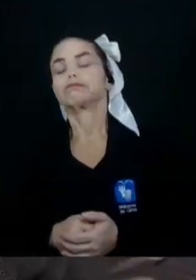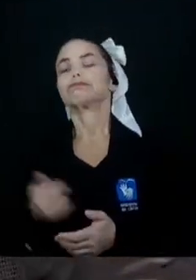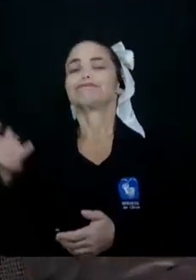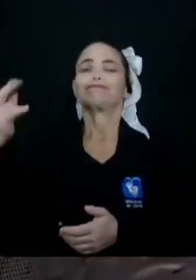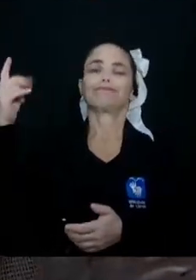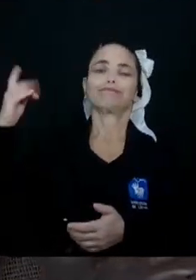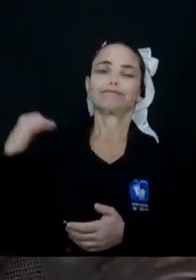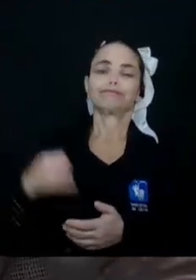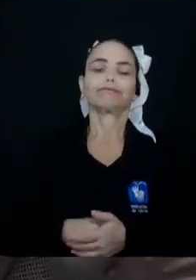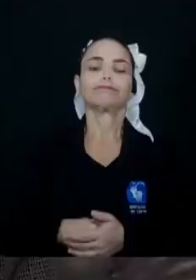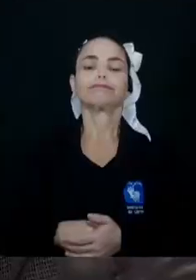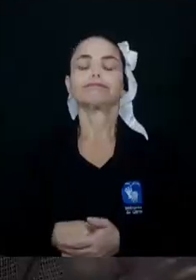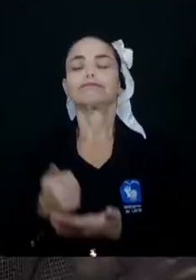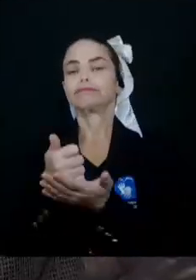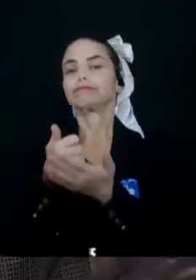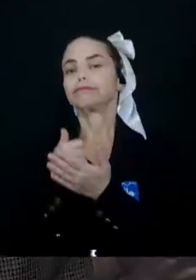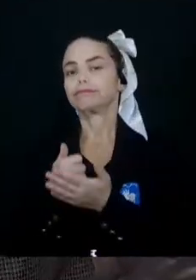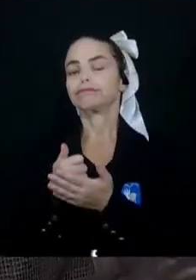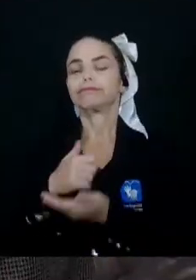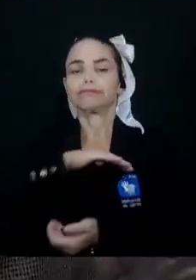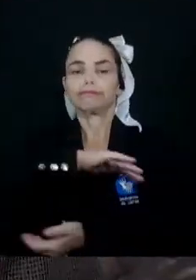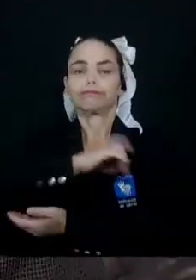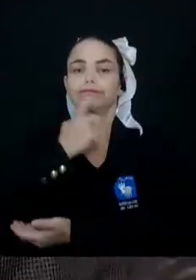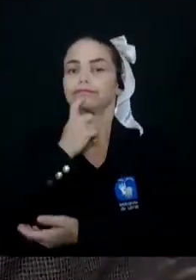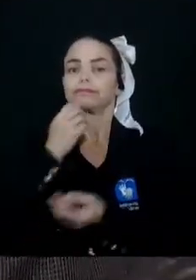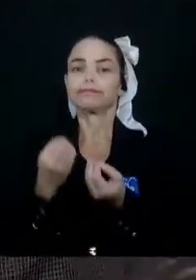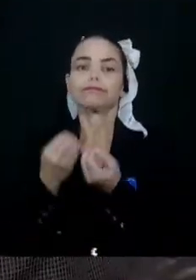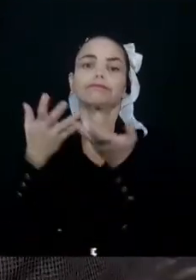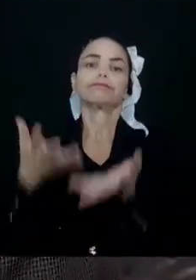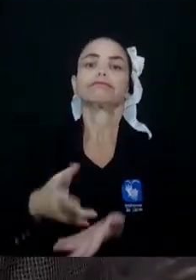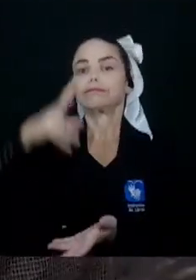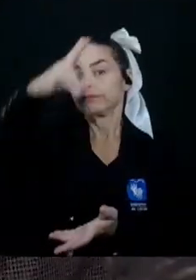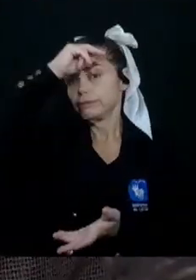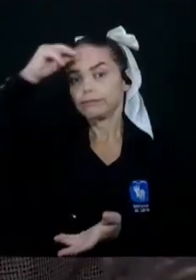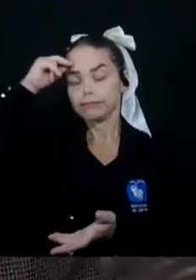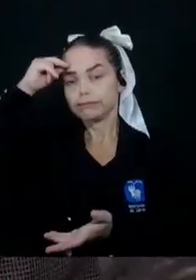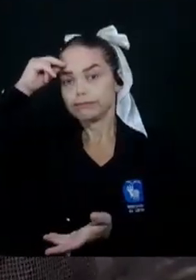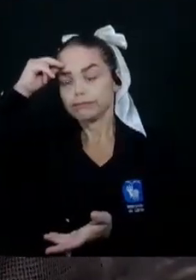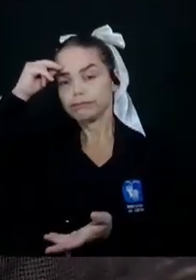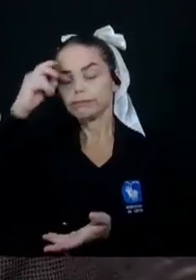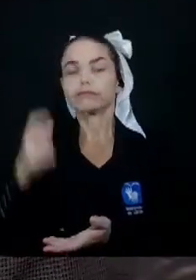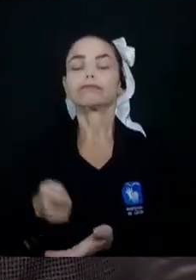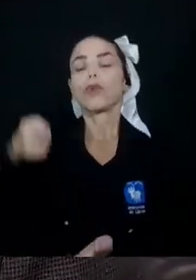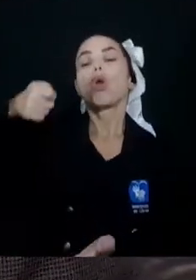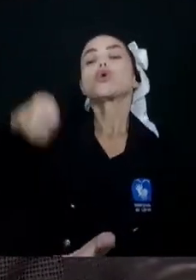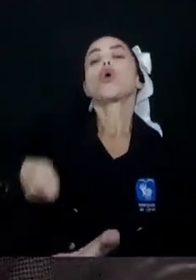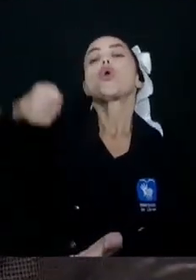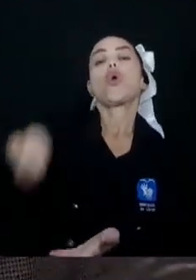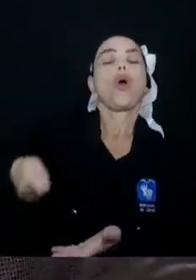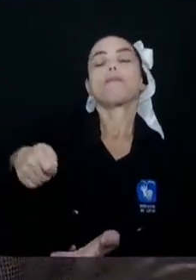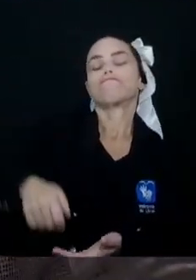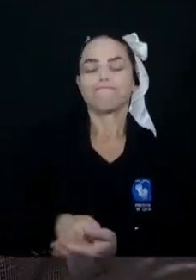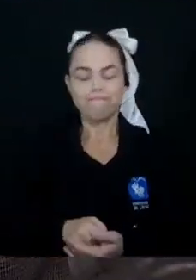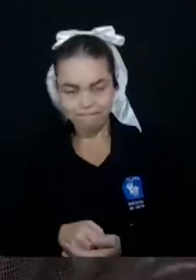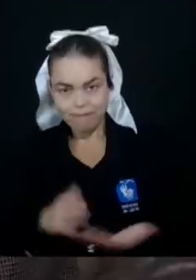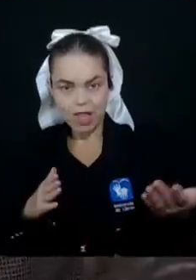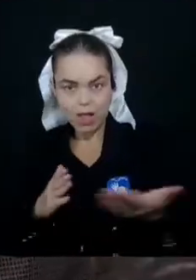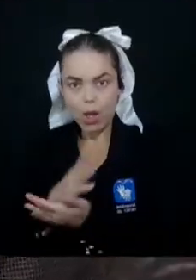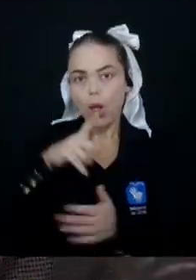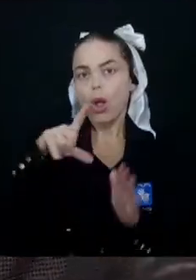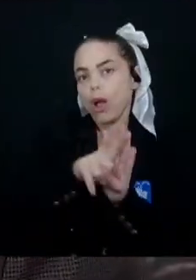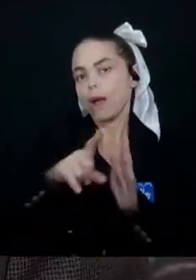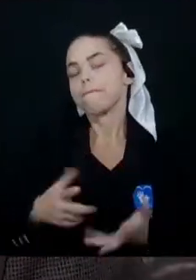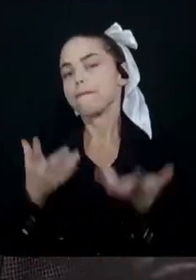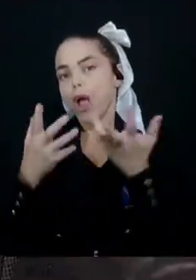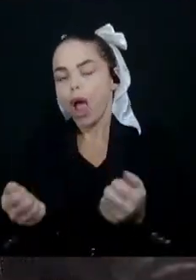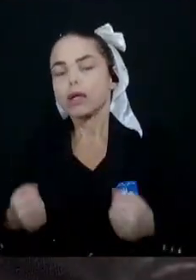inservíveis da Câmara eram devolvidos para a Prefeitura, que iam a leilão, né? Nós aprovamos uma lei permitindo que esses bens